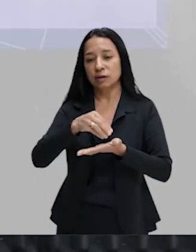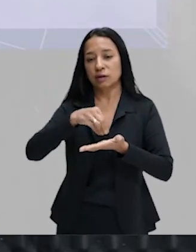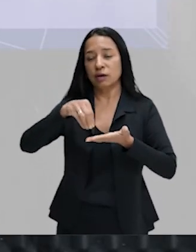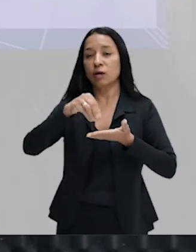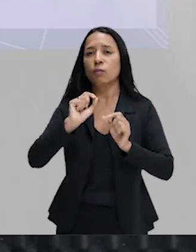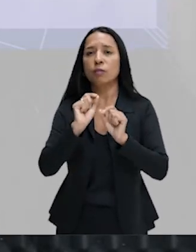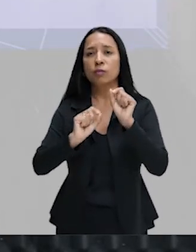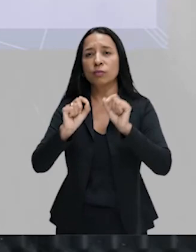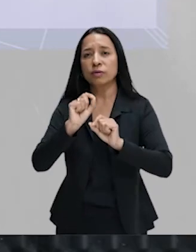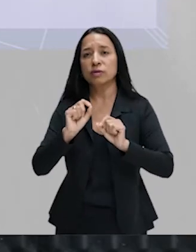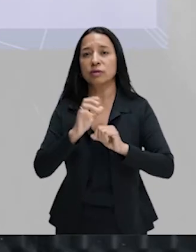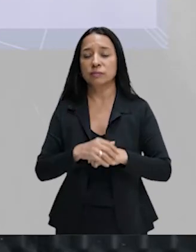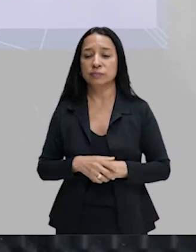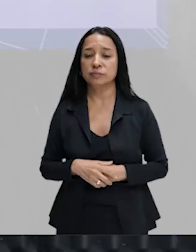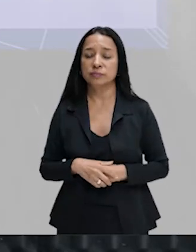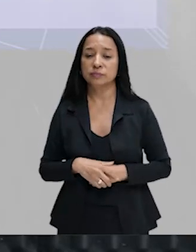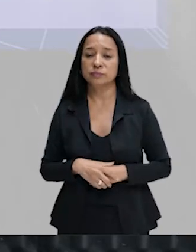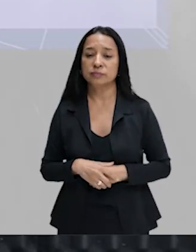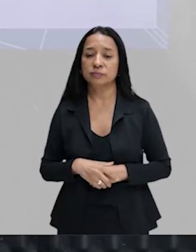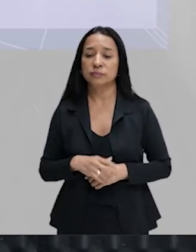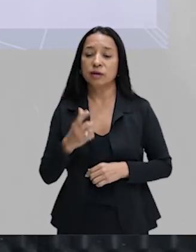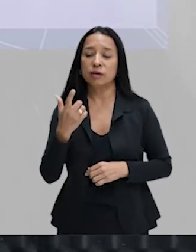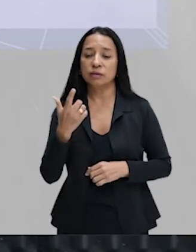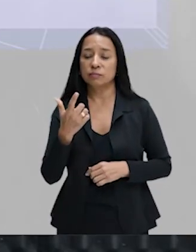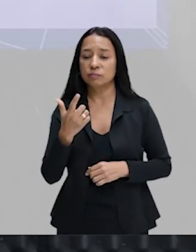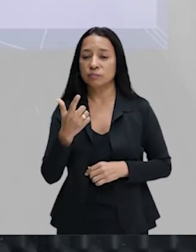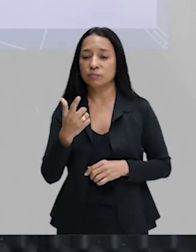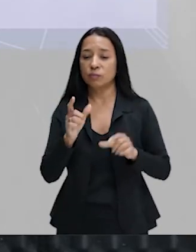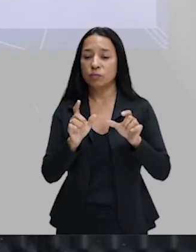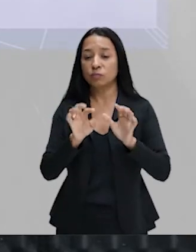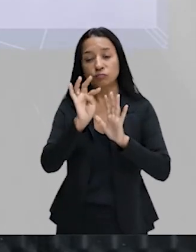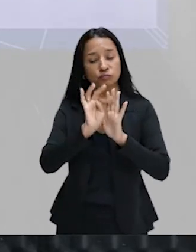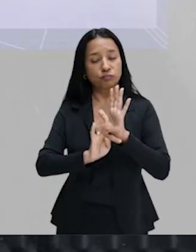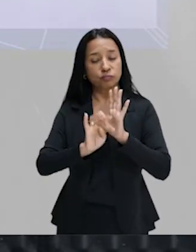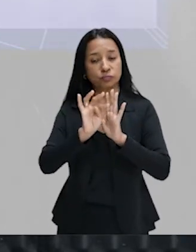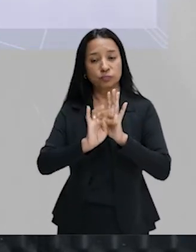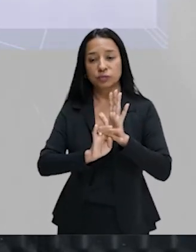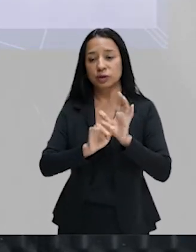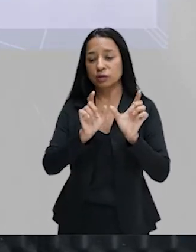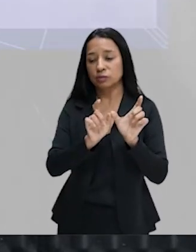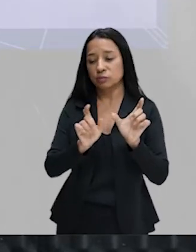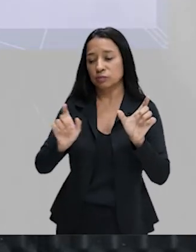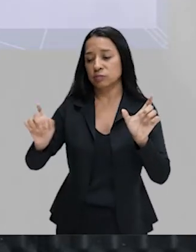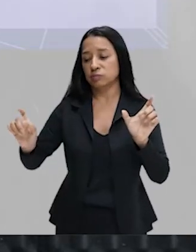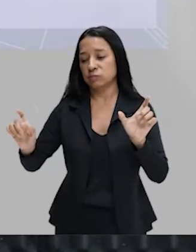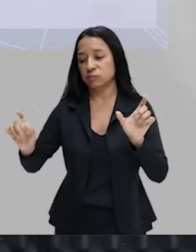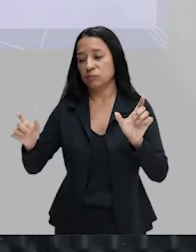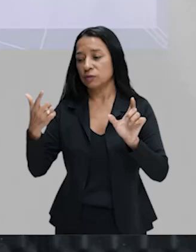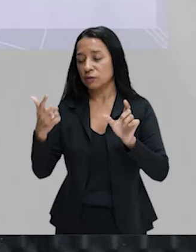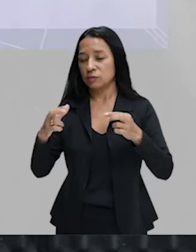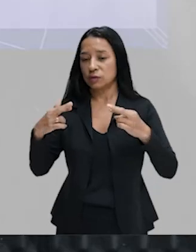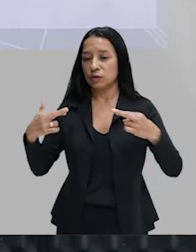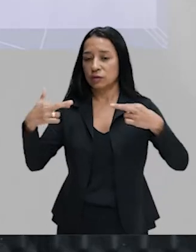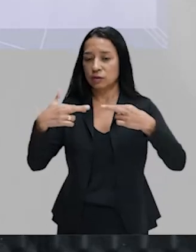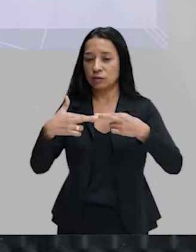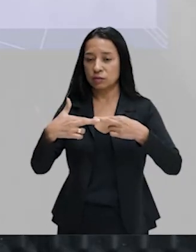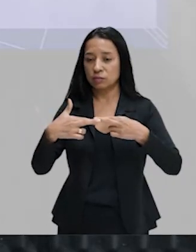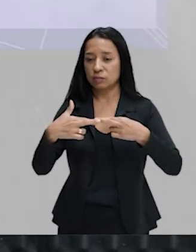sem rima, sem versos, é um texto com parágrafo, mas é um texto que tem presença